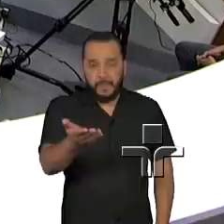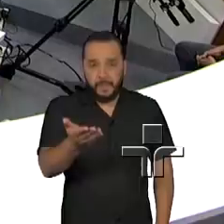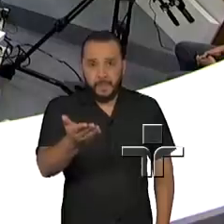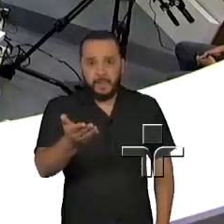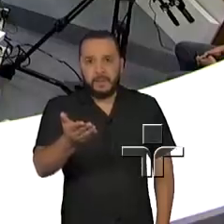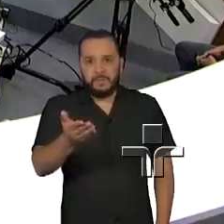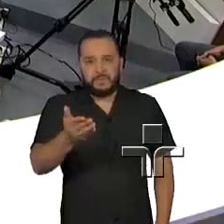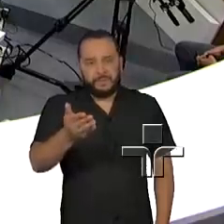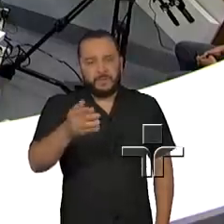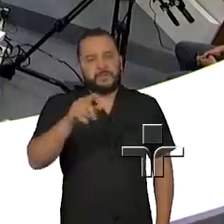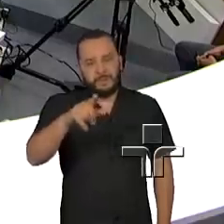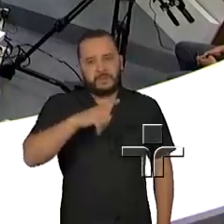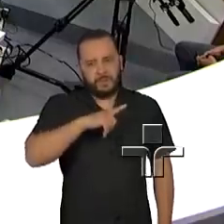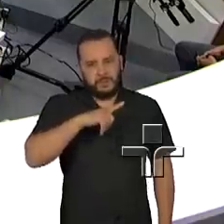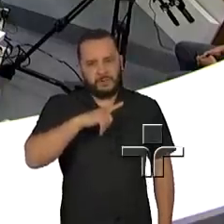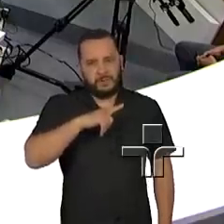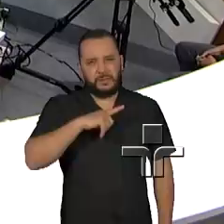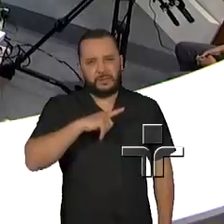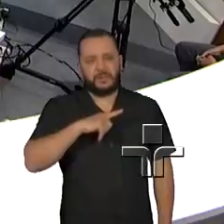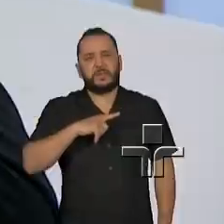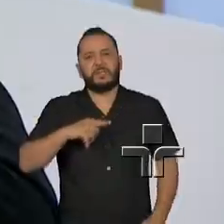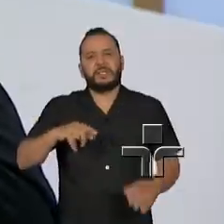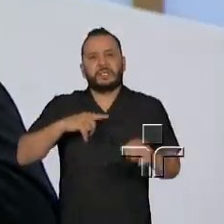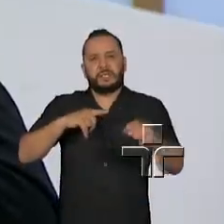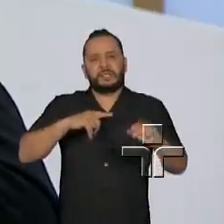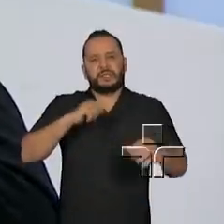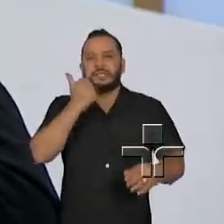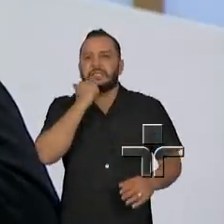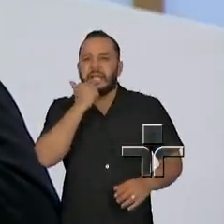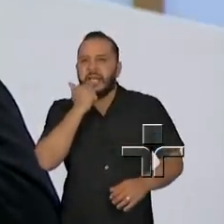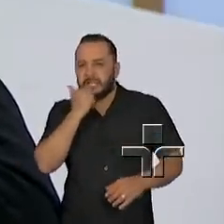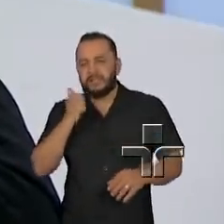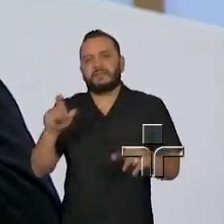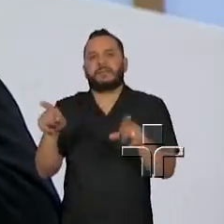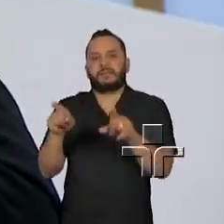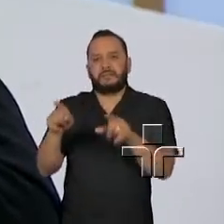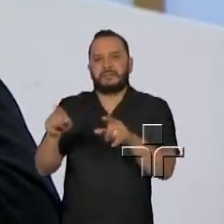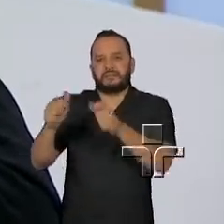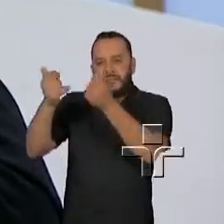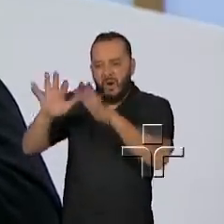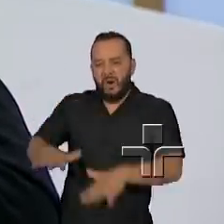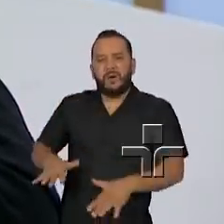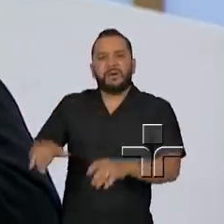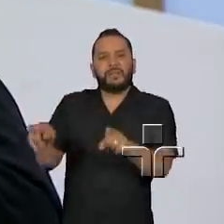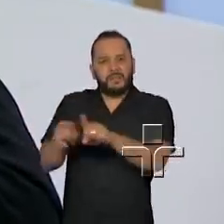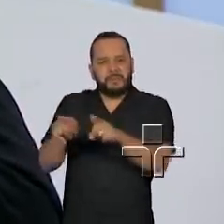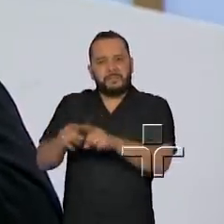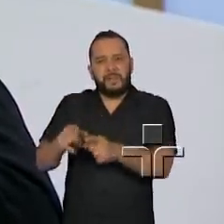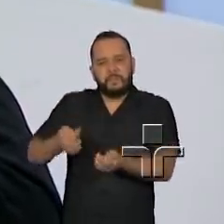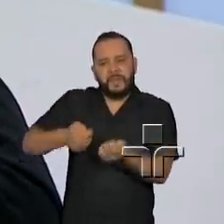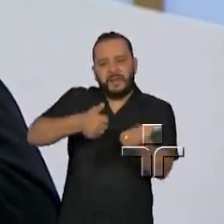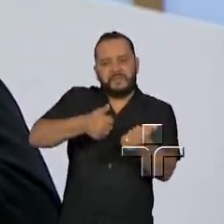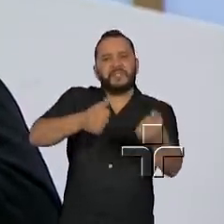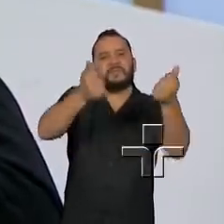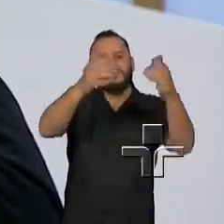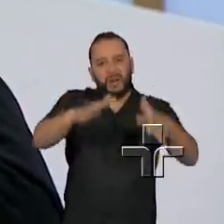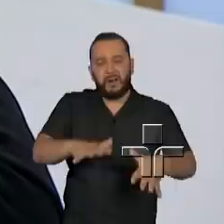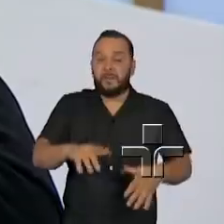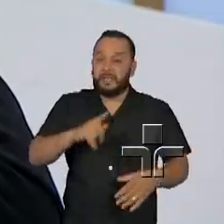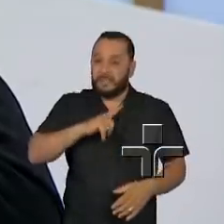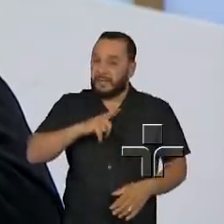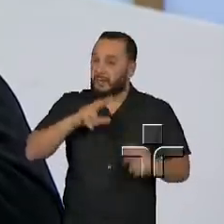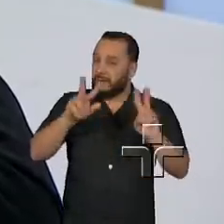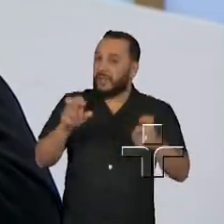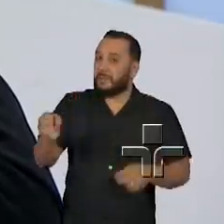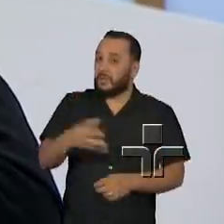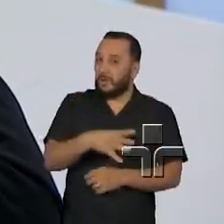do desmonte da ciência, do fim das bolsas e tudo, mas a gente também tem uma questão nova, até uma